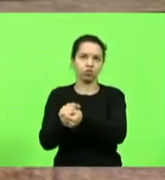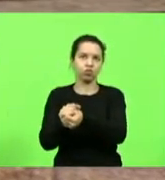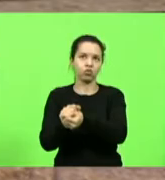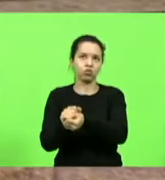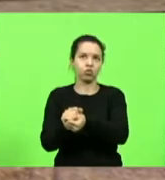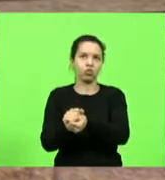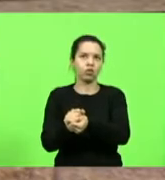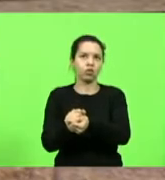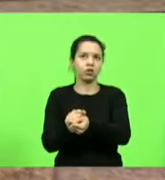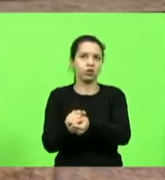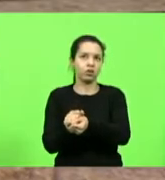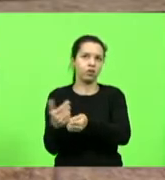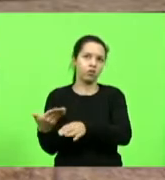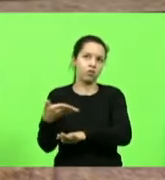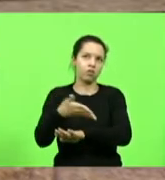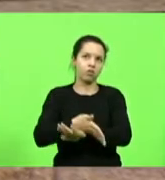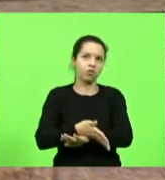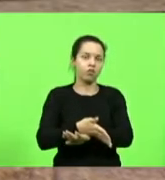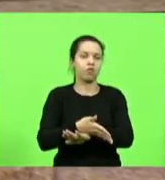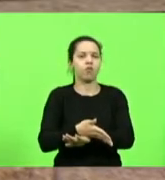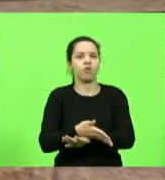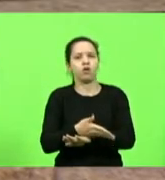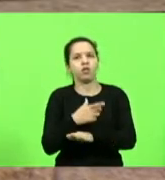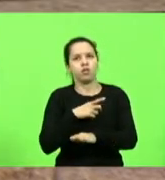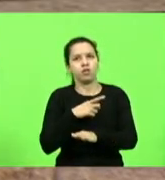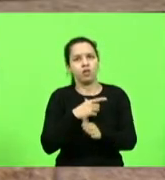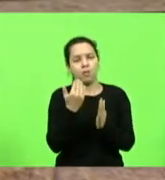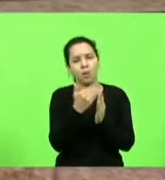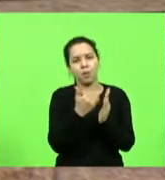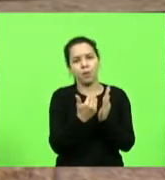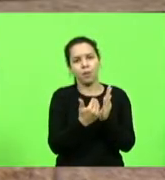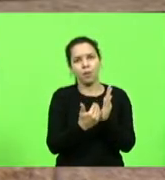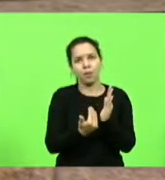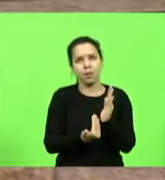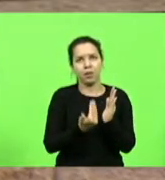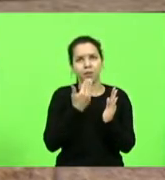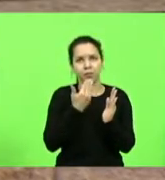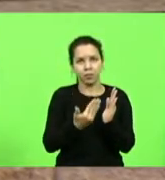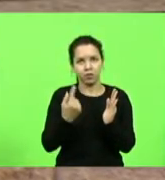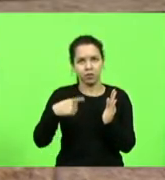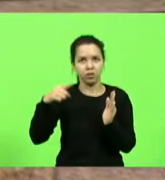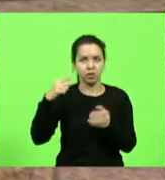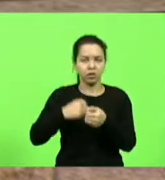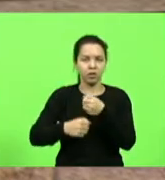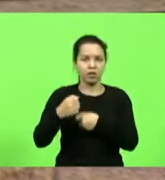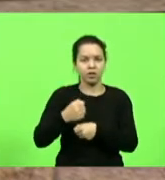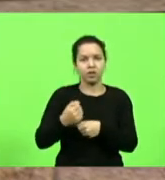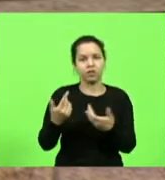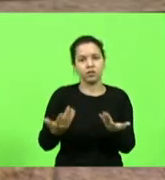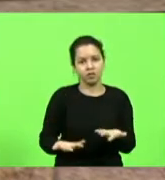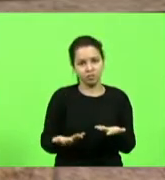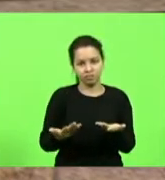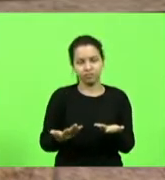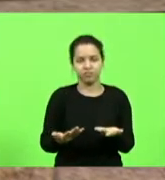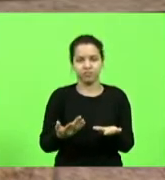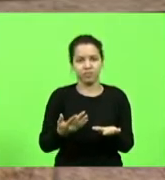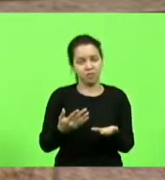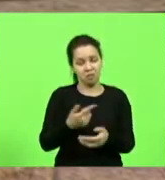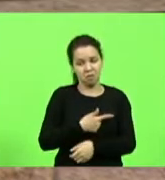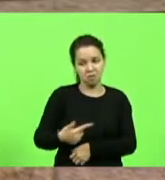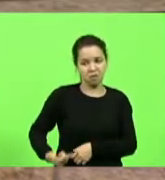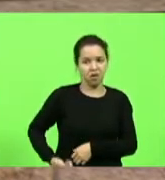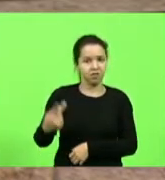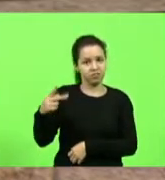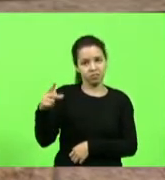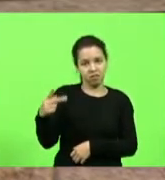requentar uma marmita de demandas do ano passado ali. Mas a gente tem que respeitar a forma dele fazer. O governo dele é dele, né? Que faça da melhor forma